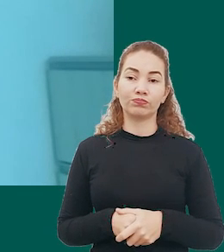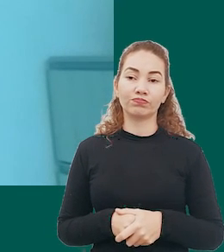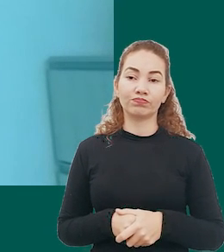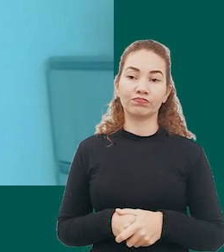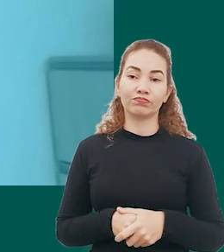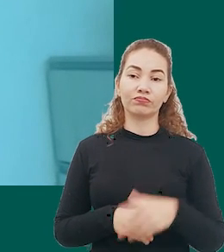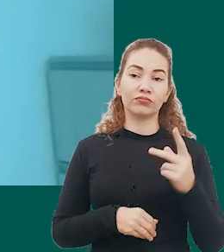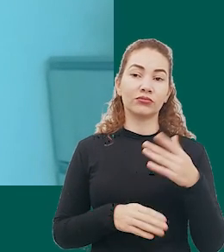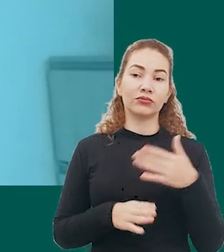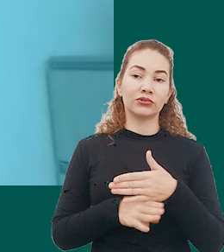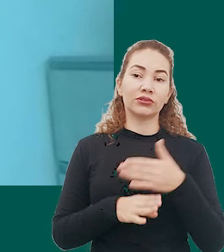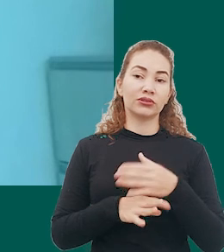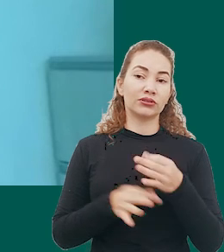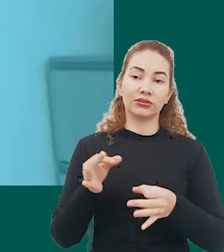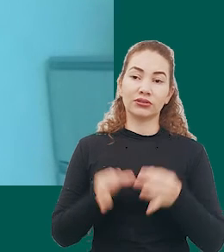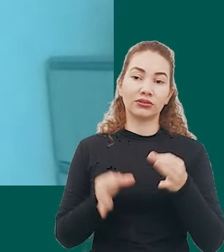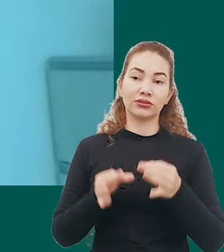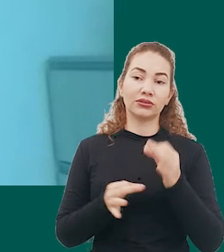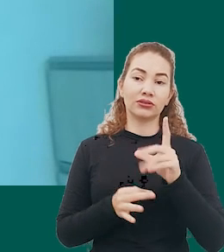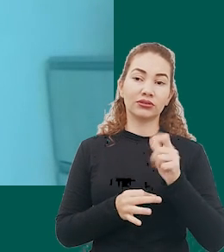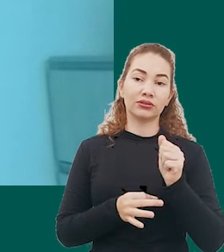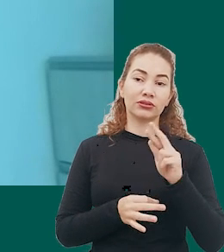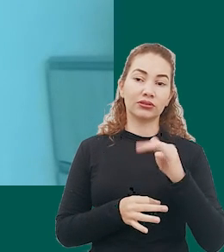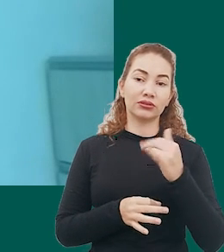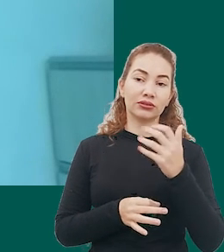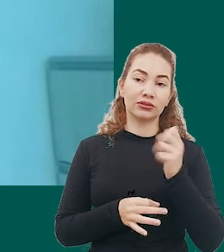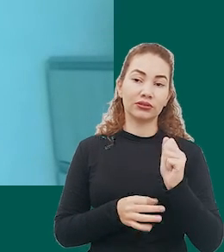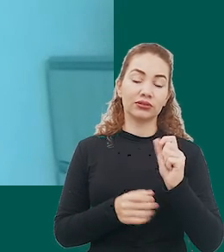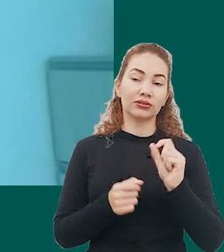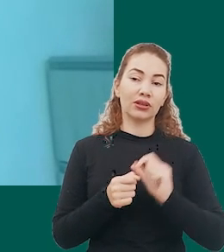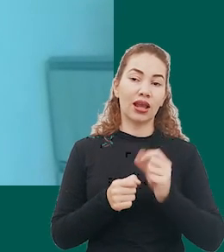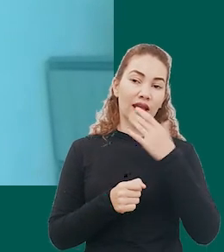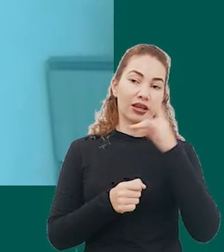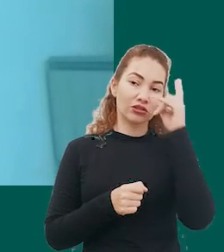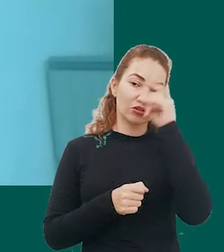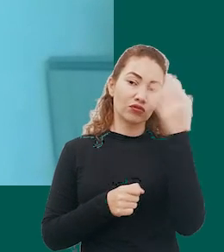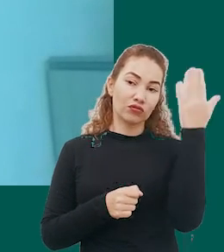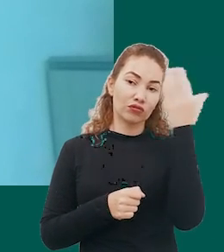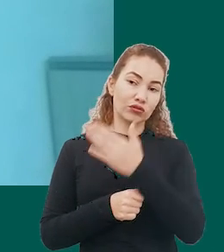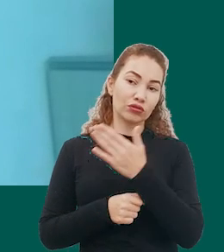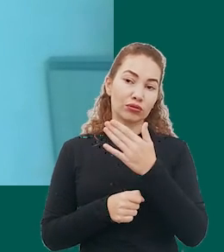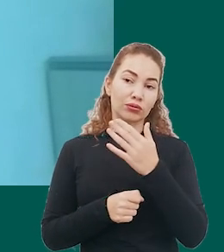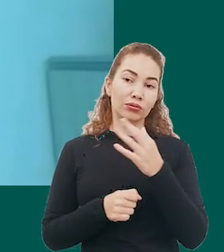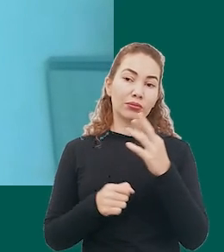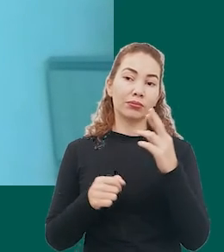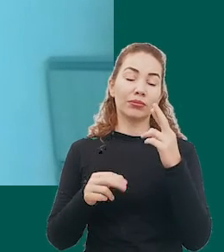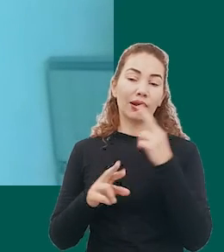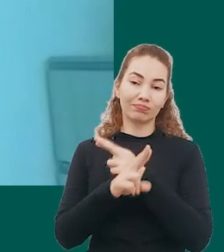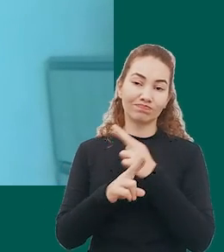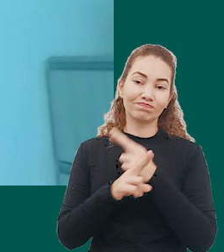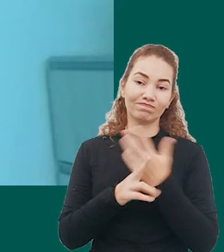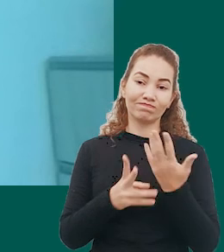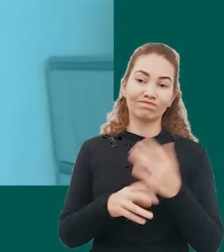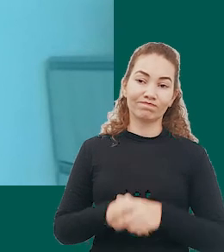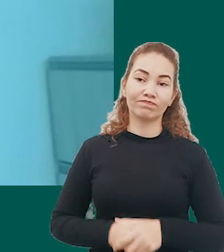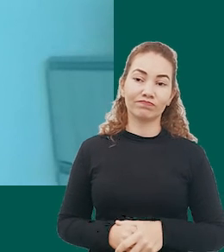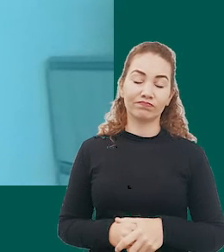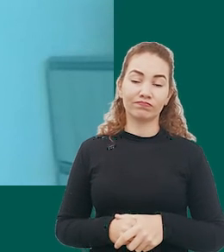E tu não entrou na justiça, Larissa, então, de repente até vai ser difícil de tu comprovar para a Receita, né?